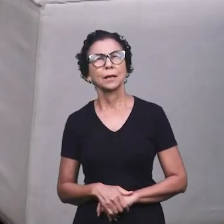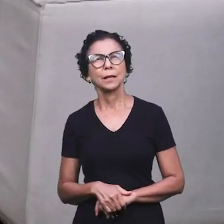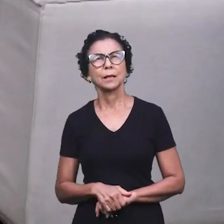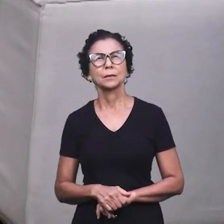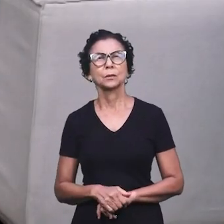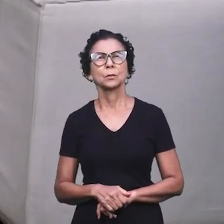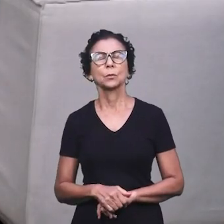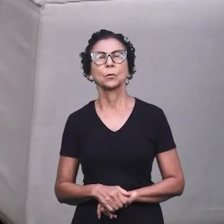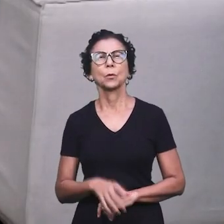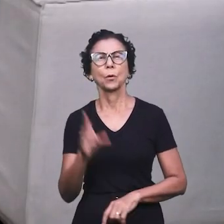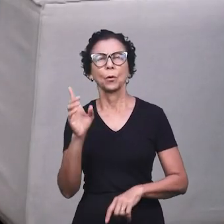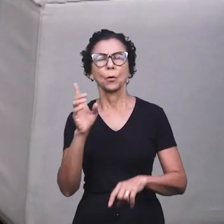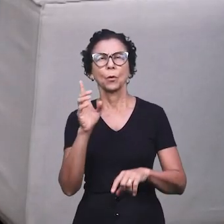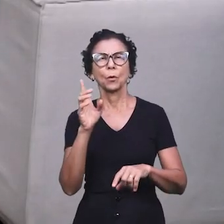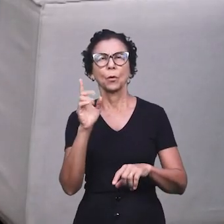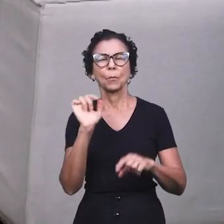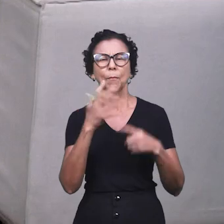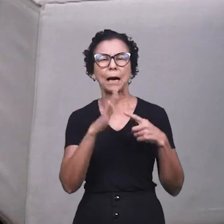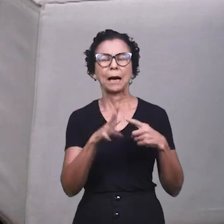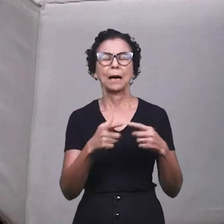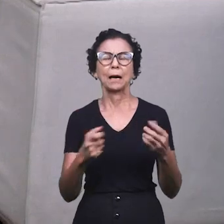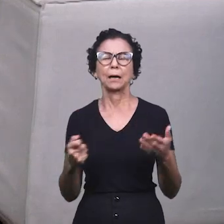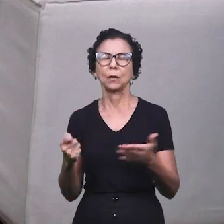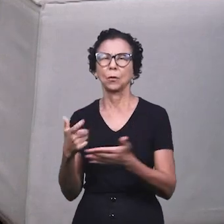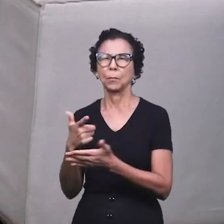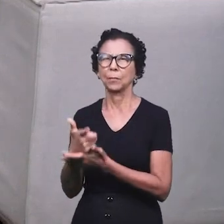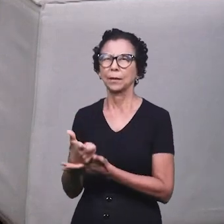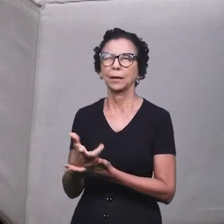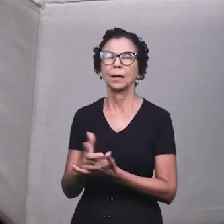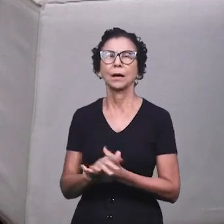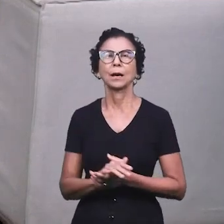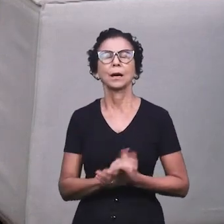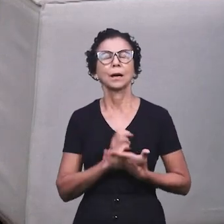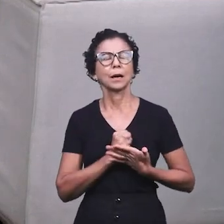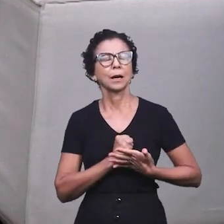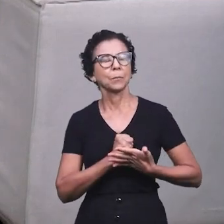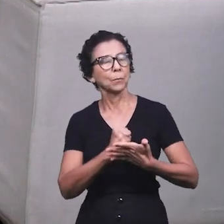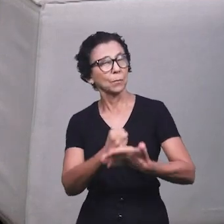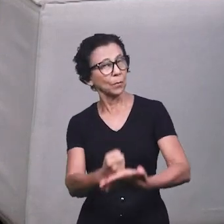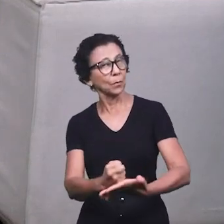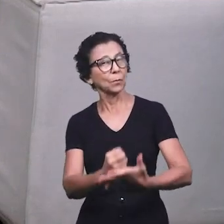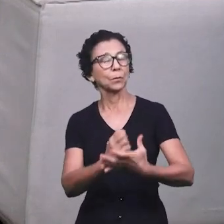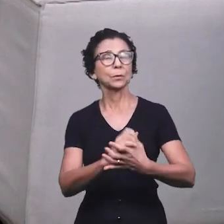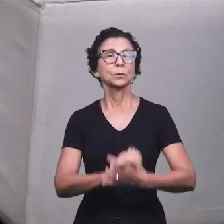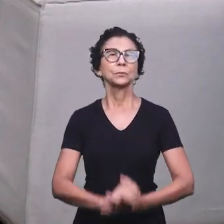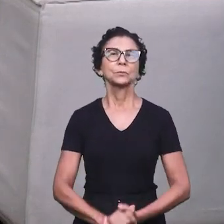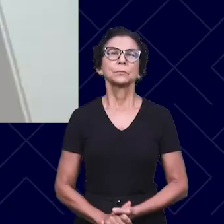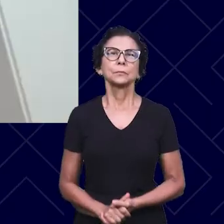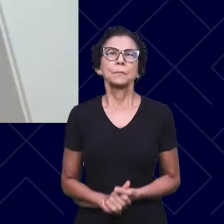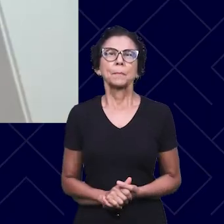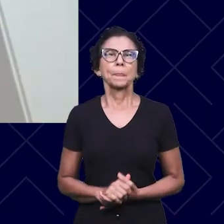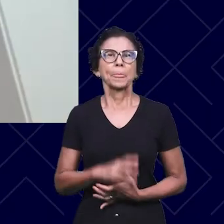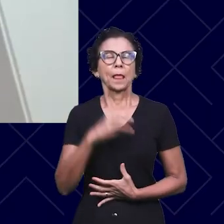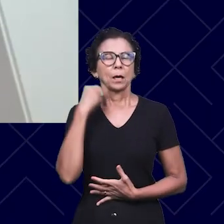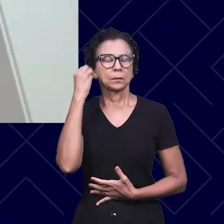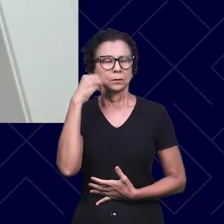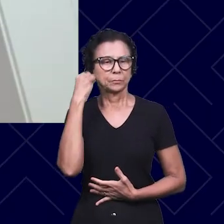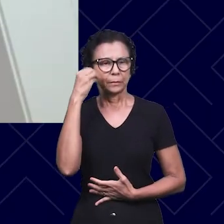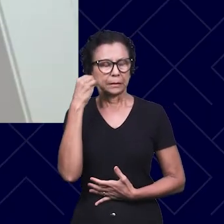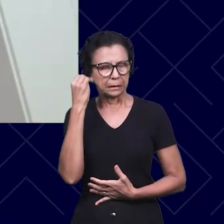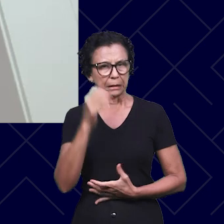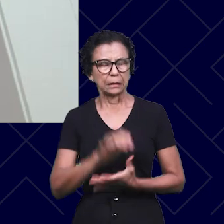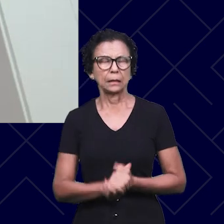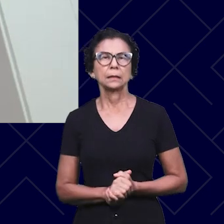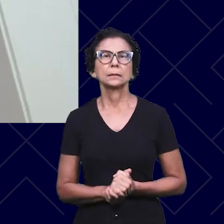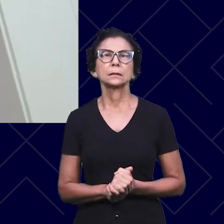com aquisição de equipamento, montagem, apoio, inclusive? A minha